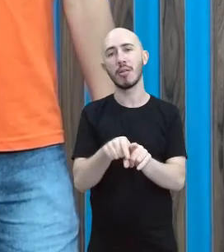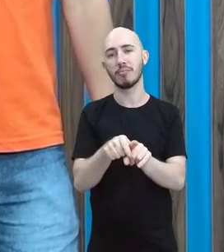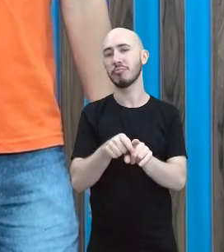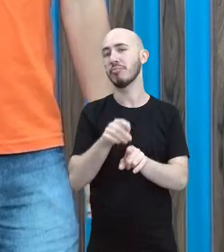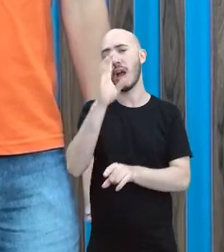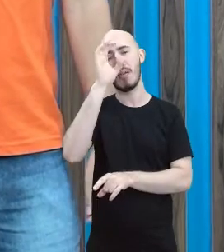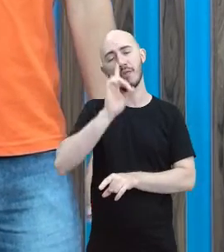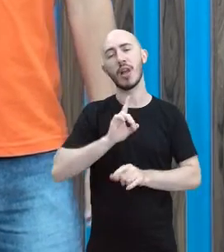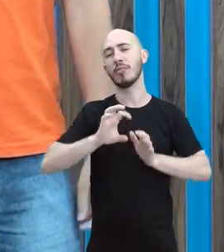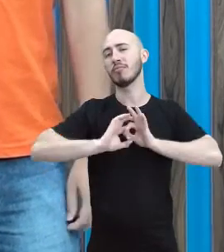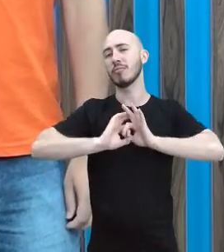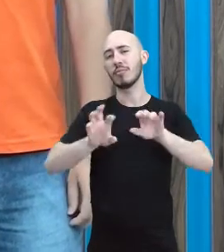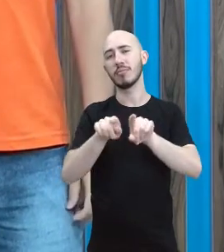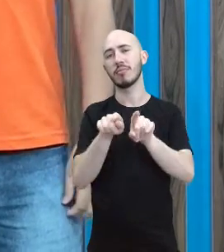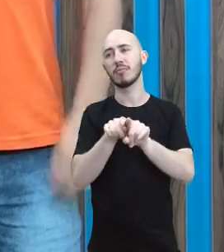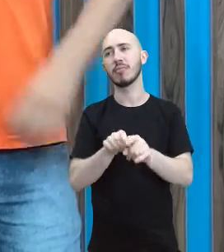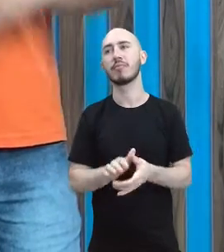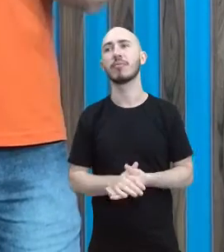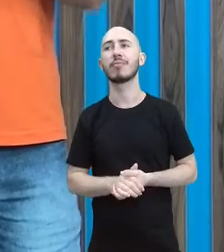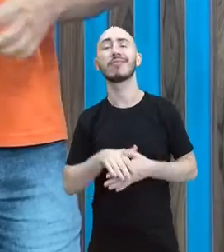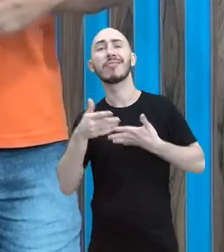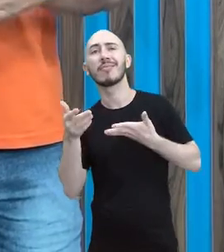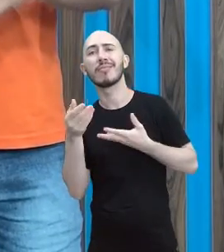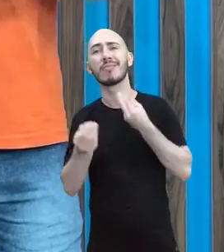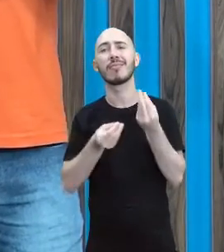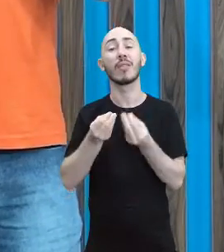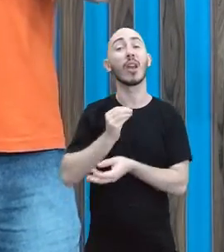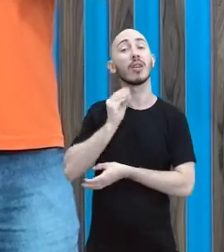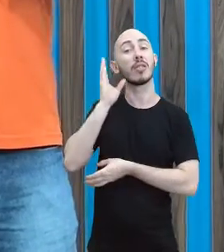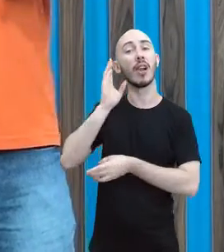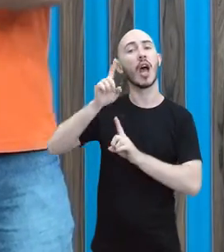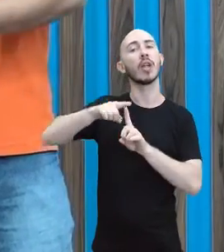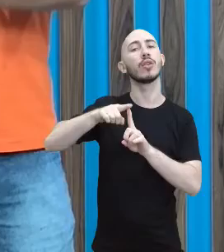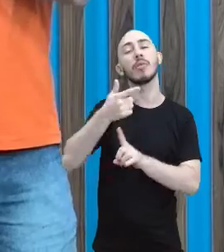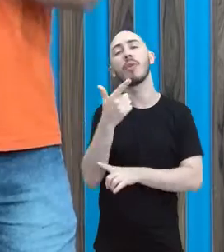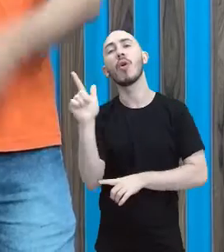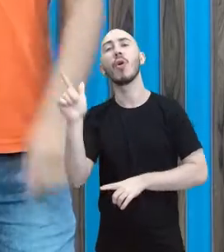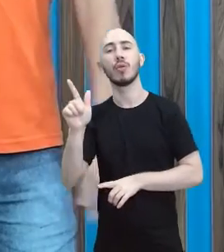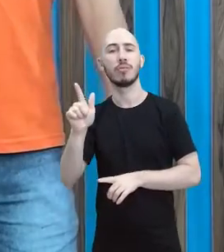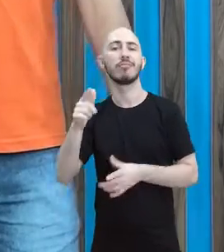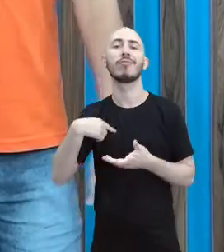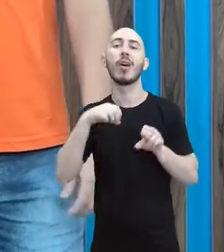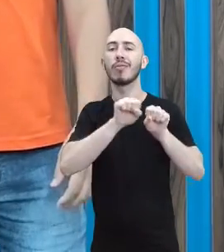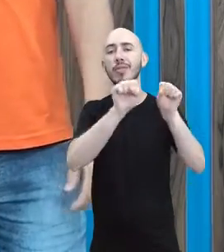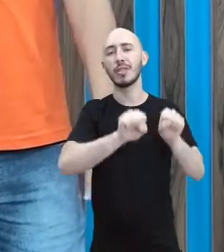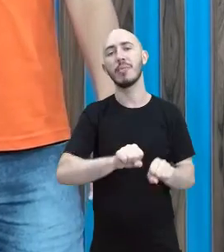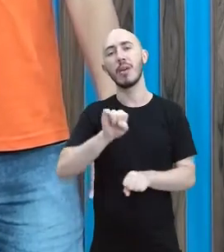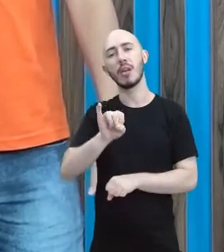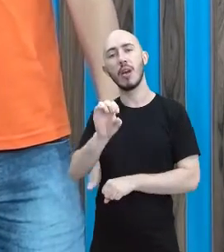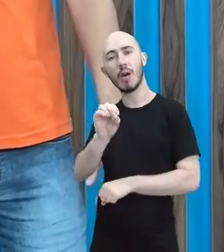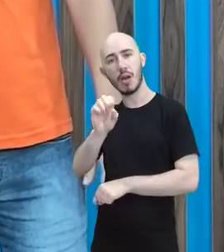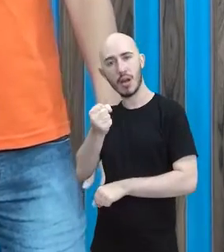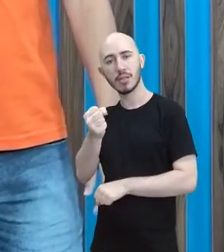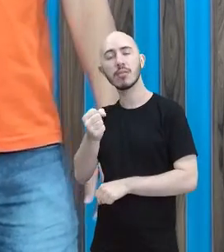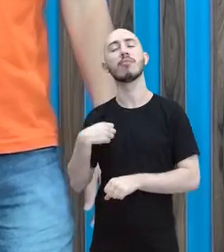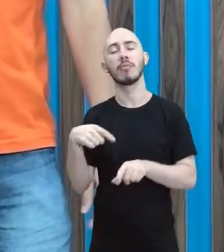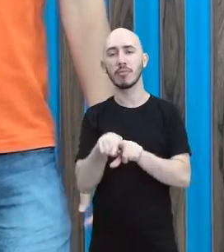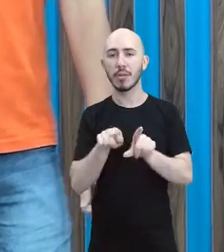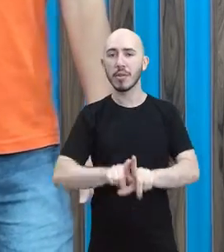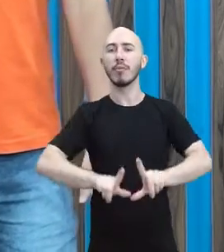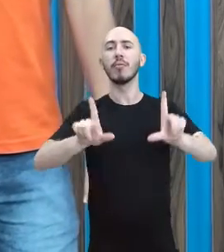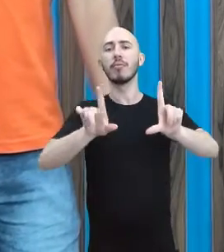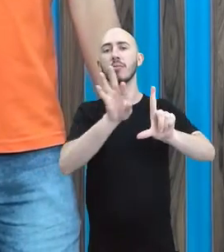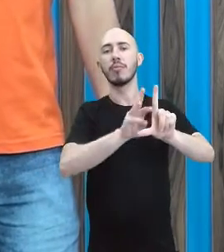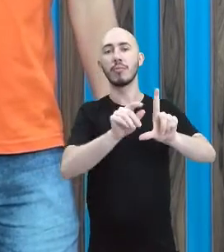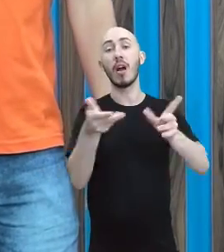lá baixar o nosso aplicativo. Ah, mas eu não tenho Android, professor, o meu telefone é outro, é o sistema iOS. Então vai mudar aí o QR Code e vai aparecer aqui, ó,